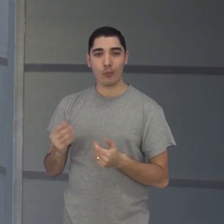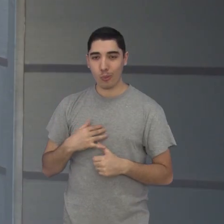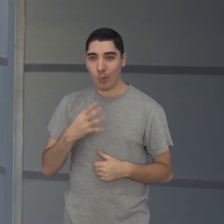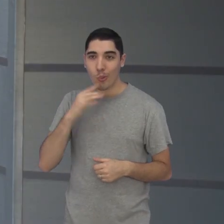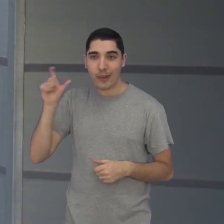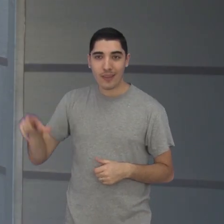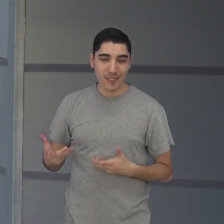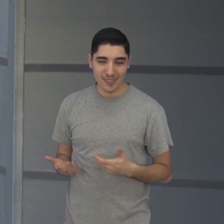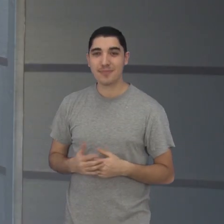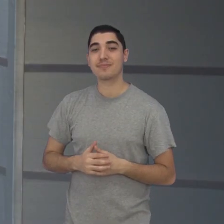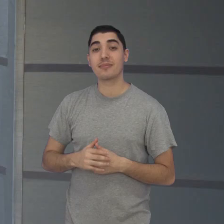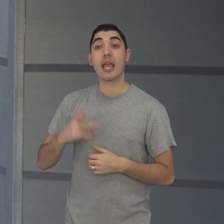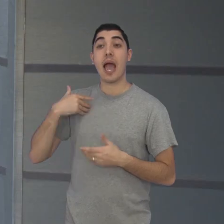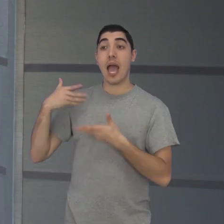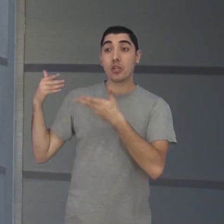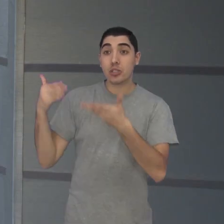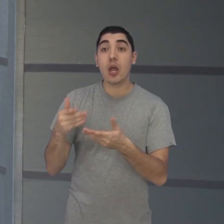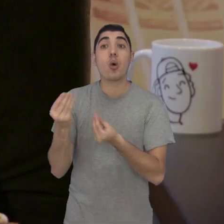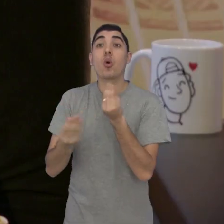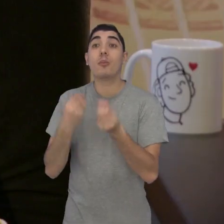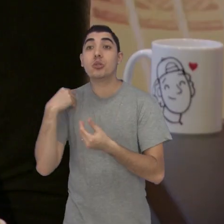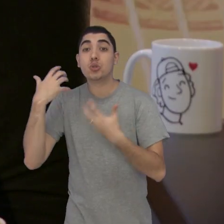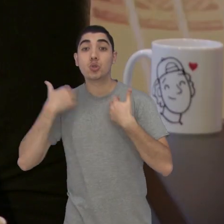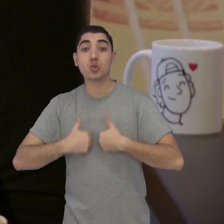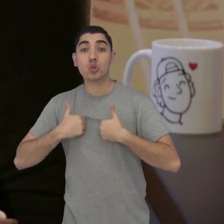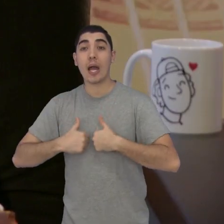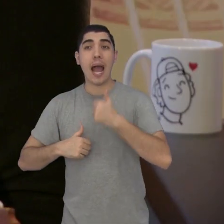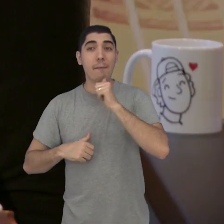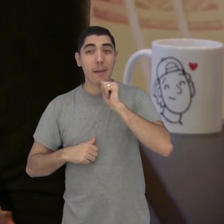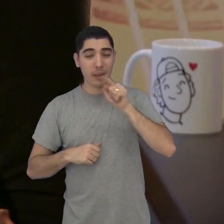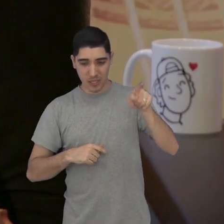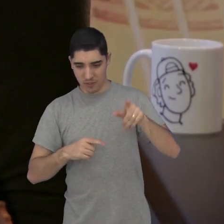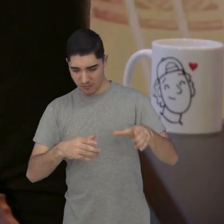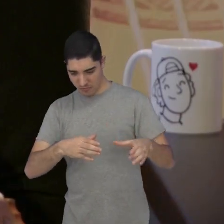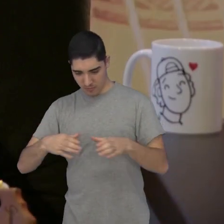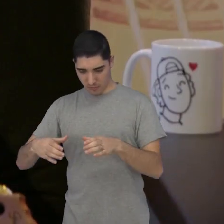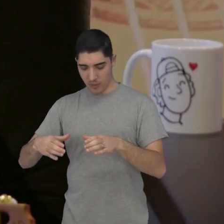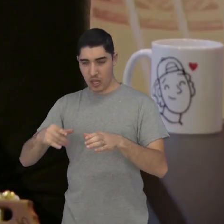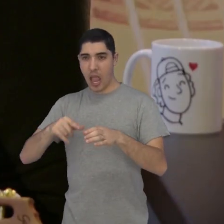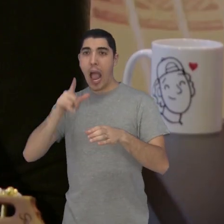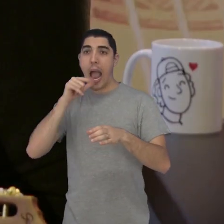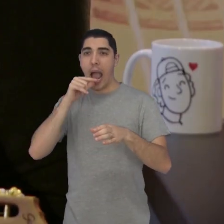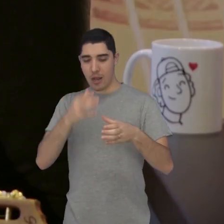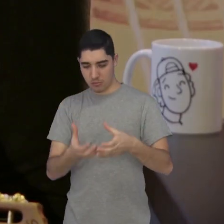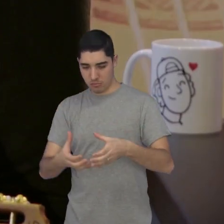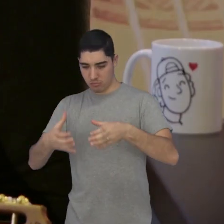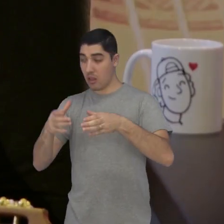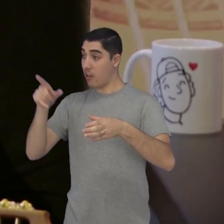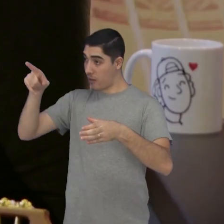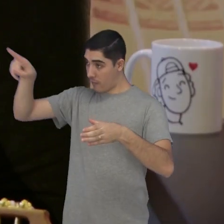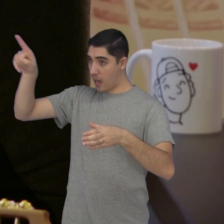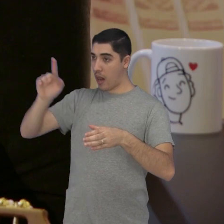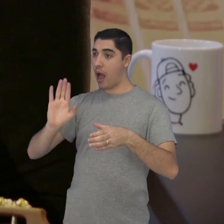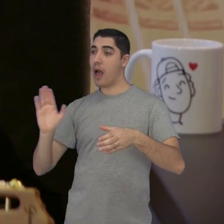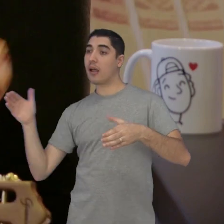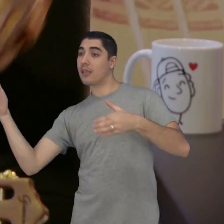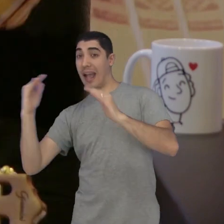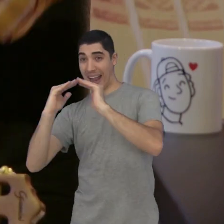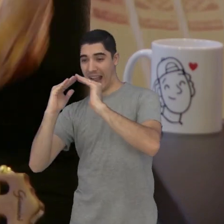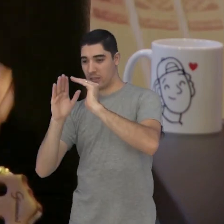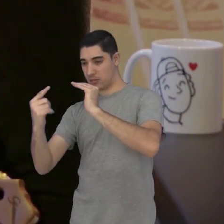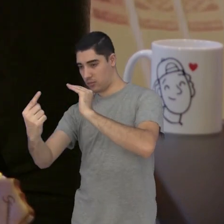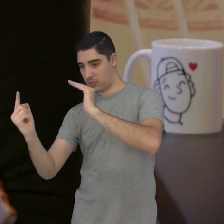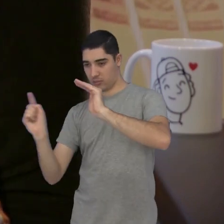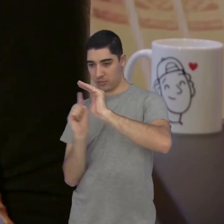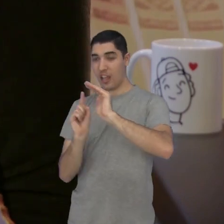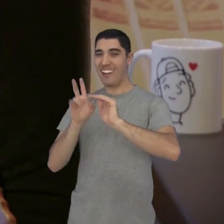no seu casamento? Então, Comida boa? Não, mas cheguei lá, não tinha como tomar banho. A minha mãe foi na cozinha e voltou com um cardeirãozinho assim, cheio de água. Falou, vai atrás da